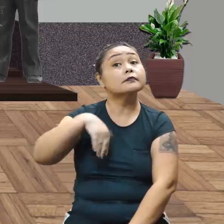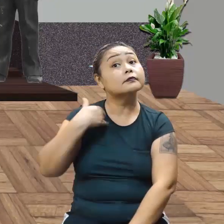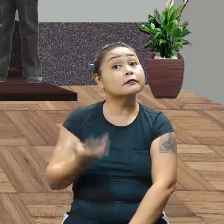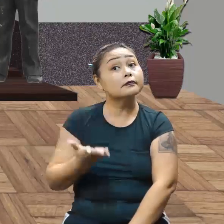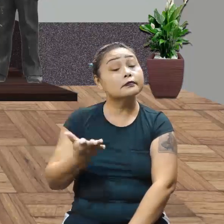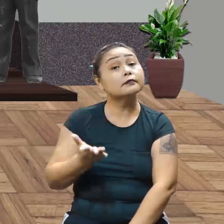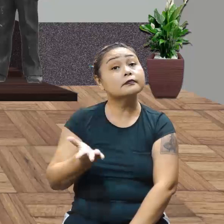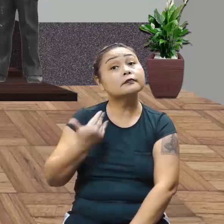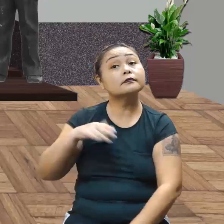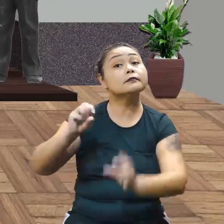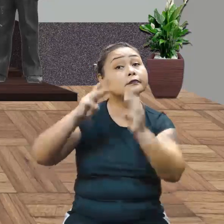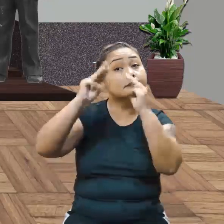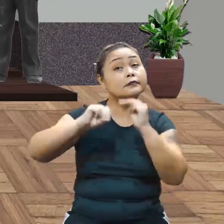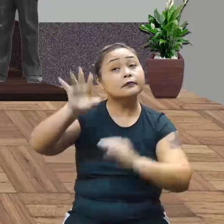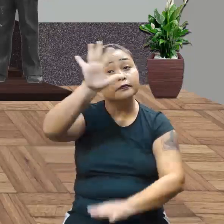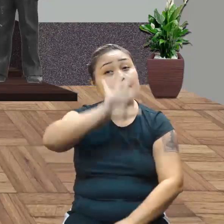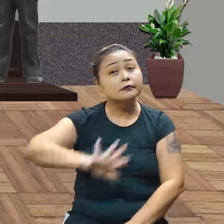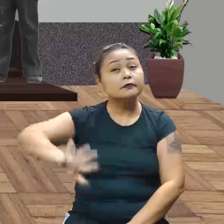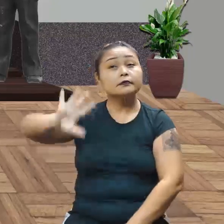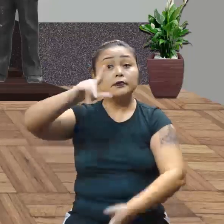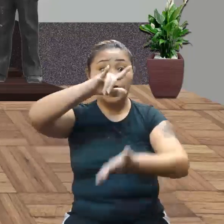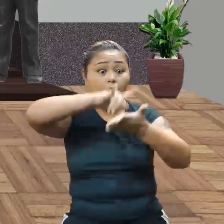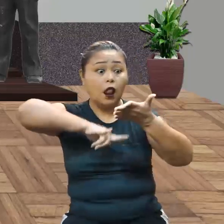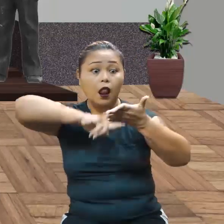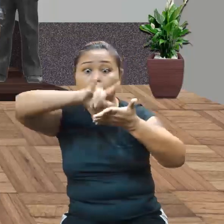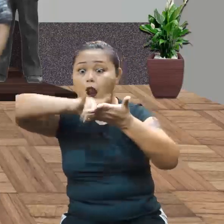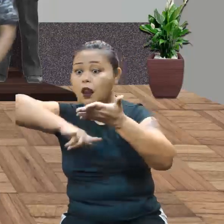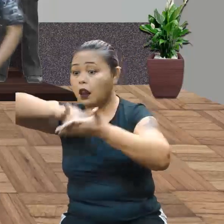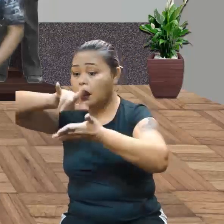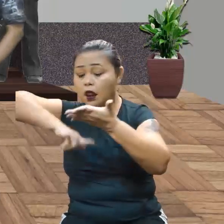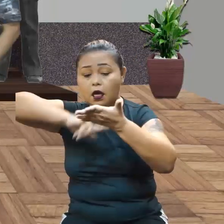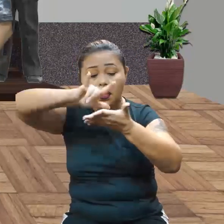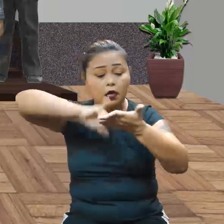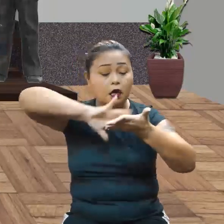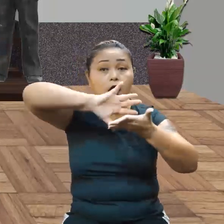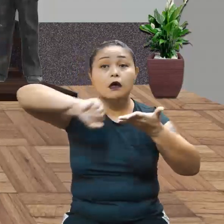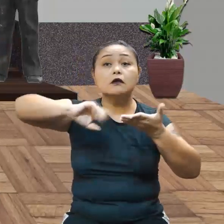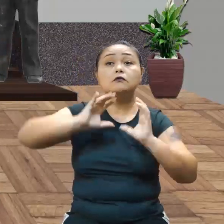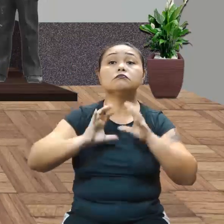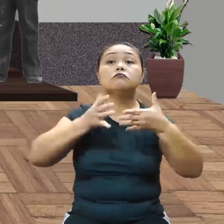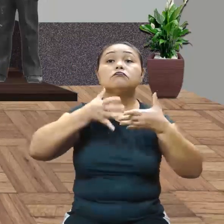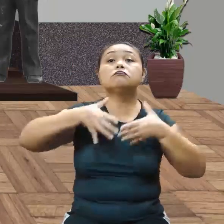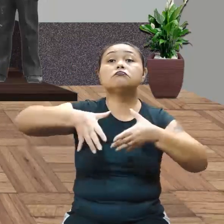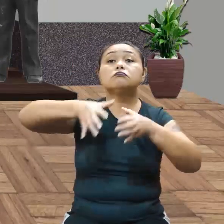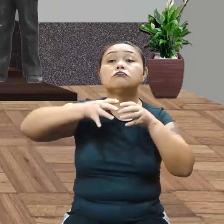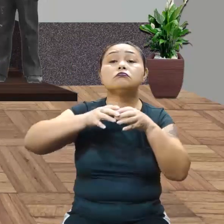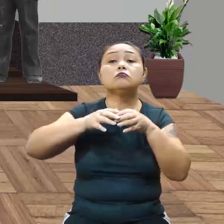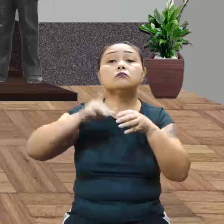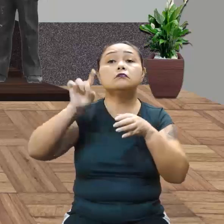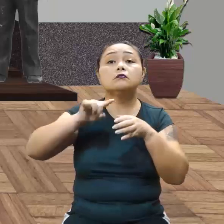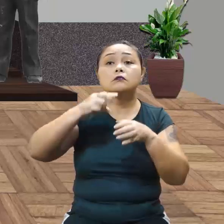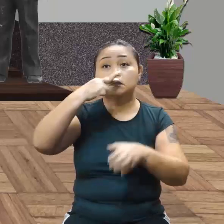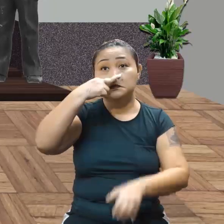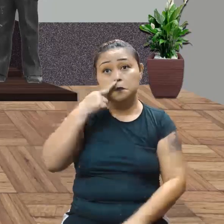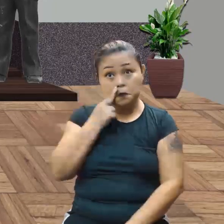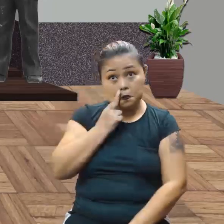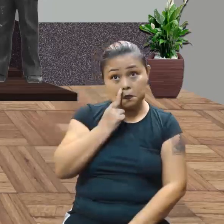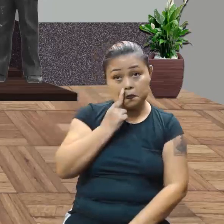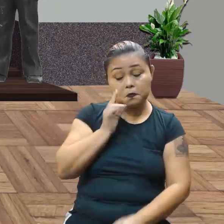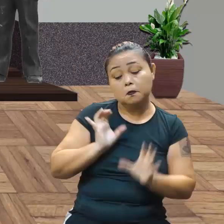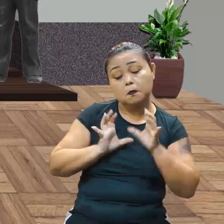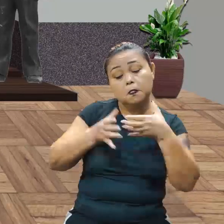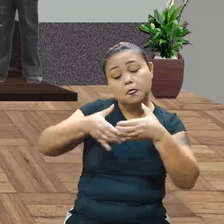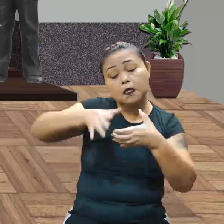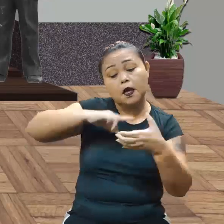E o Museu Nacional ele vai ter muita documentação que vai ser extraída da Comissão Rondon. Vai ser a